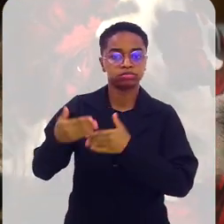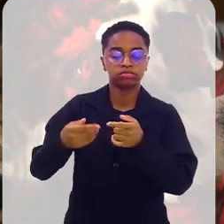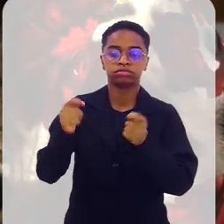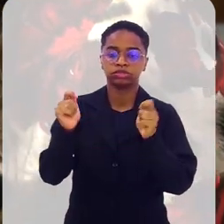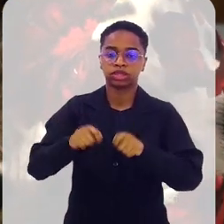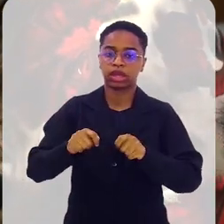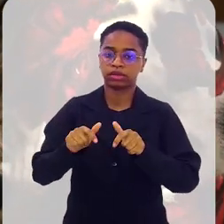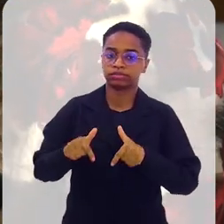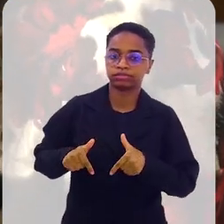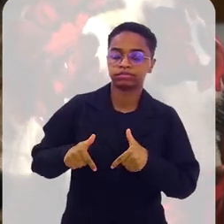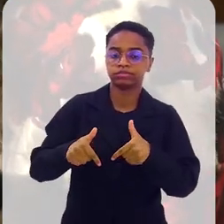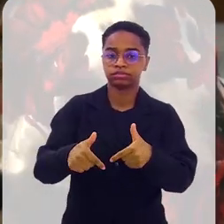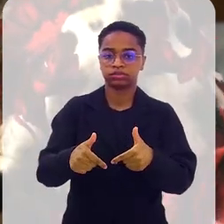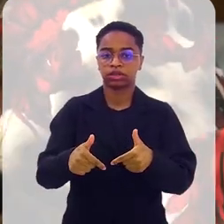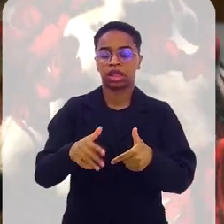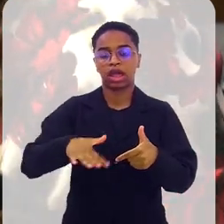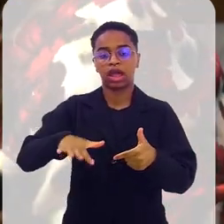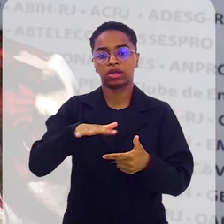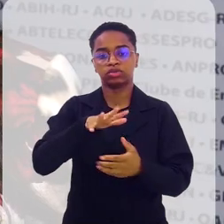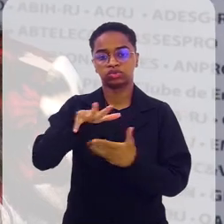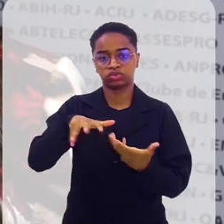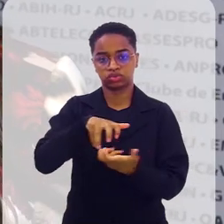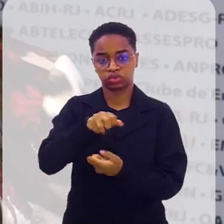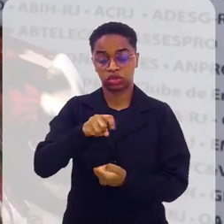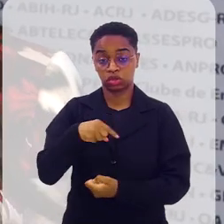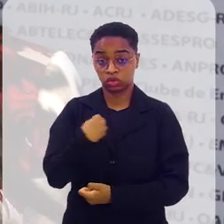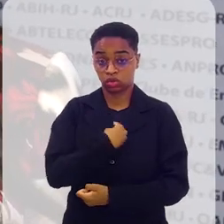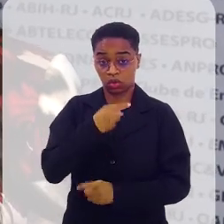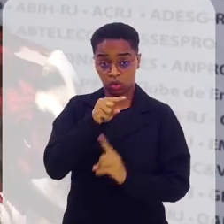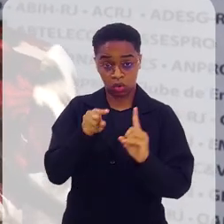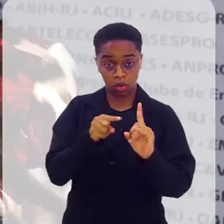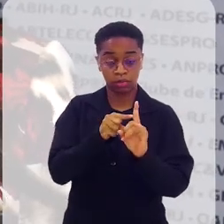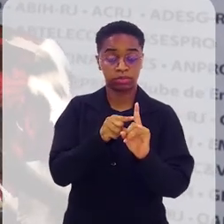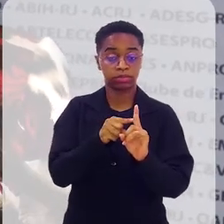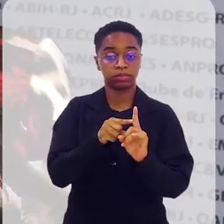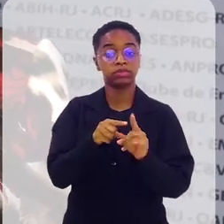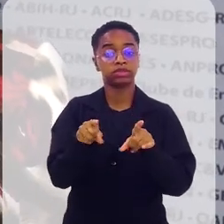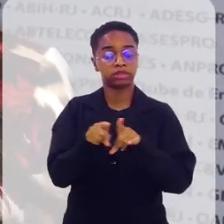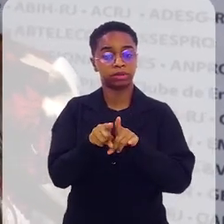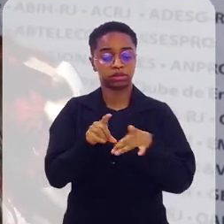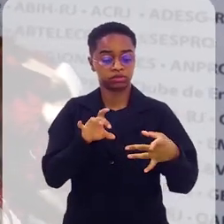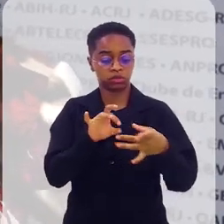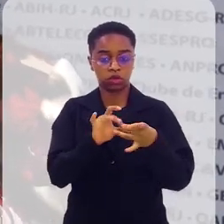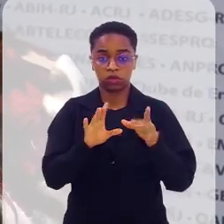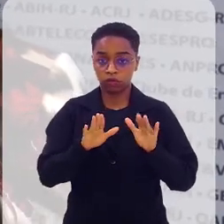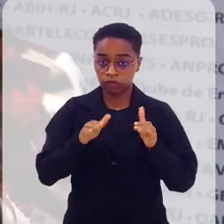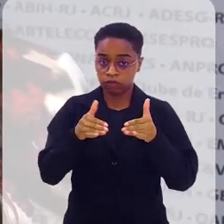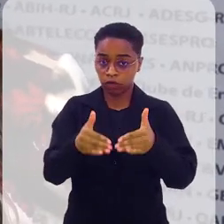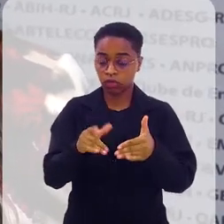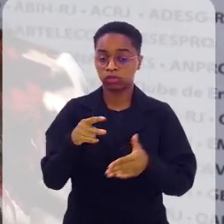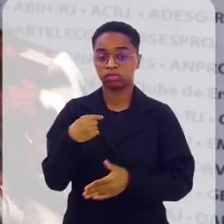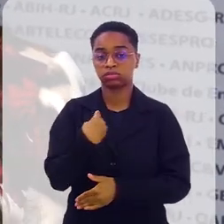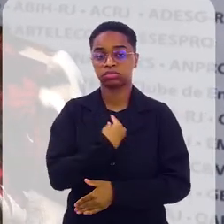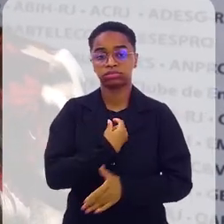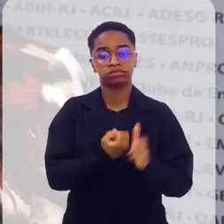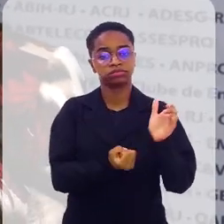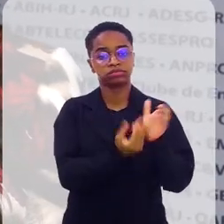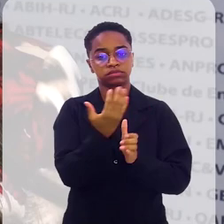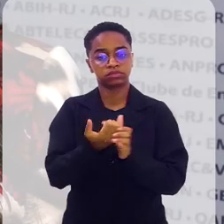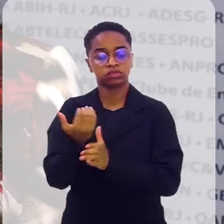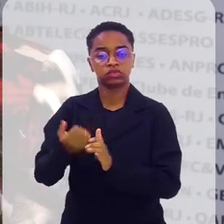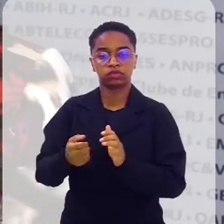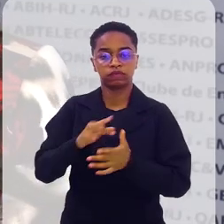nessa agenda da sustentabilidade. Nosso objetivo também é, a partir do fórum, nós temos produzido